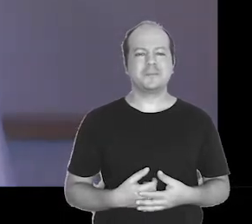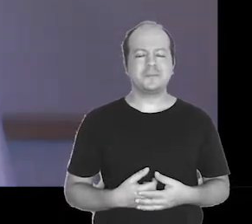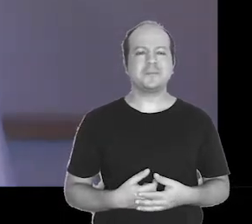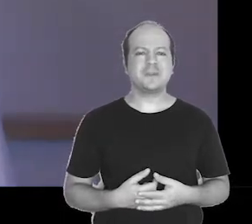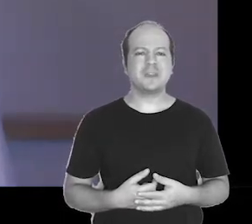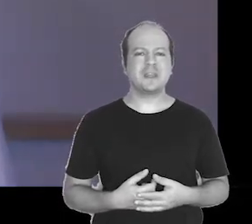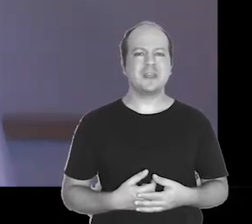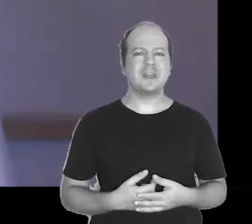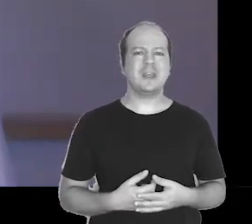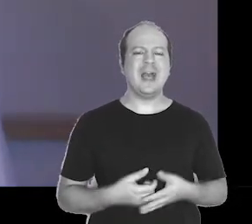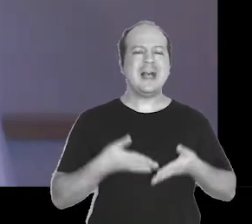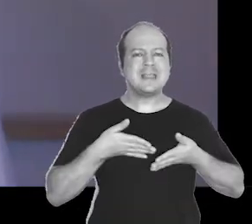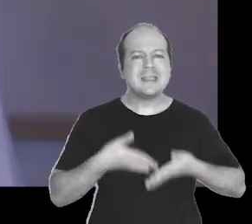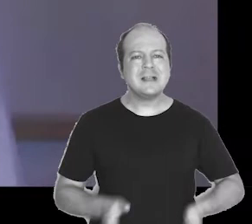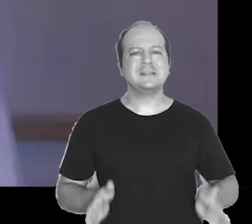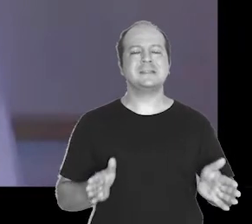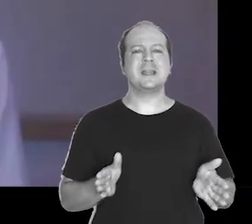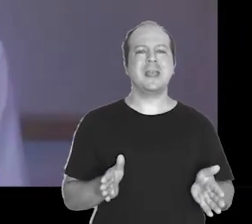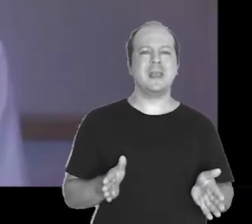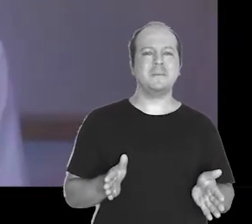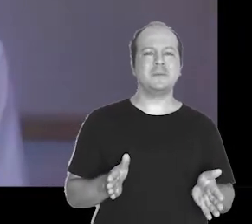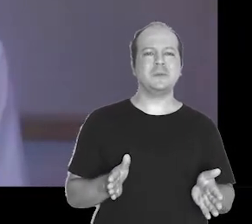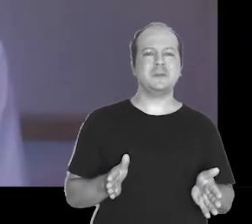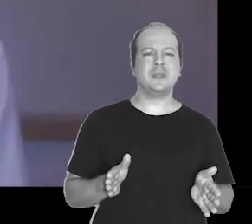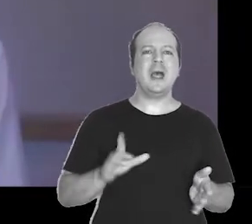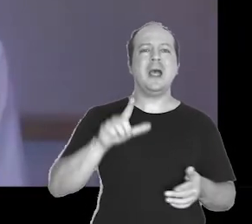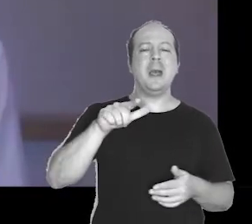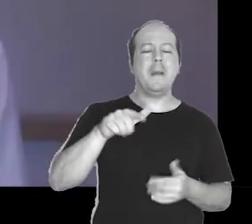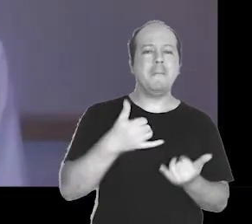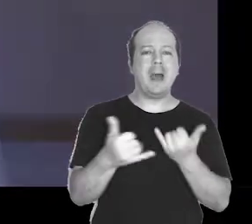Passemos, pois, às raízes.